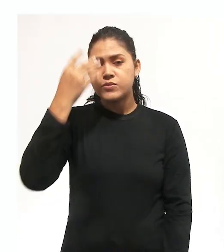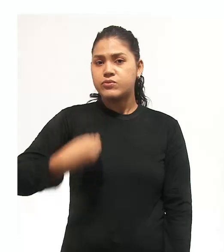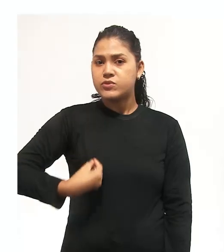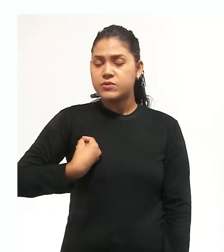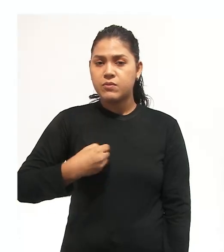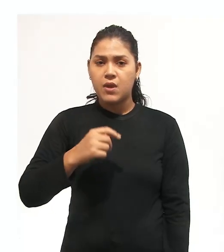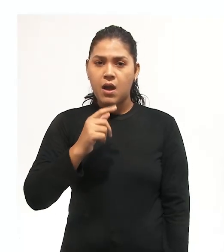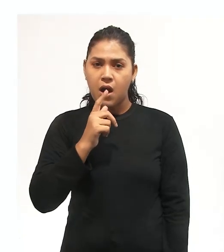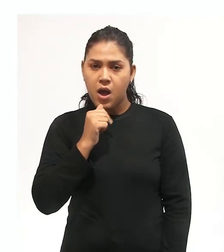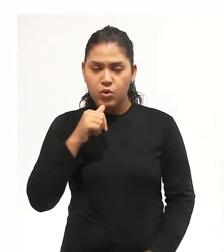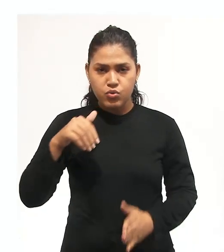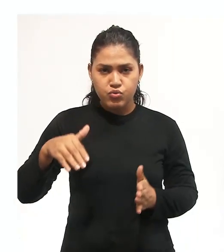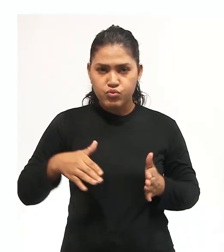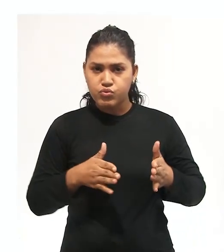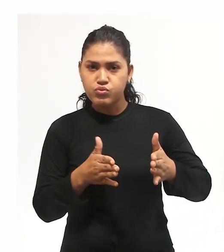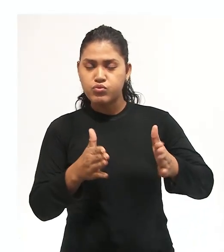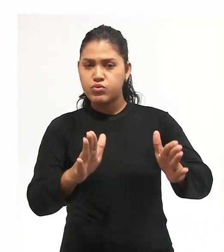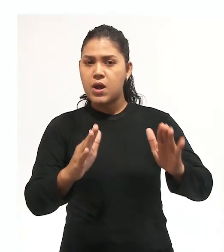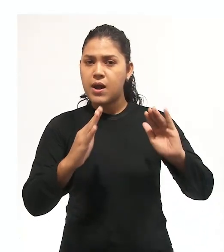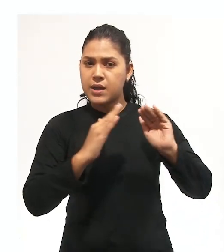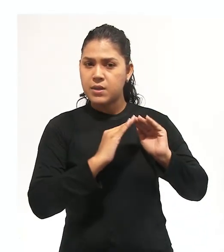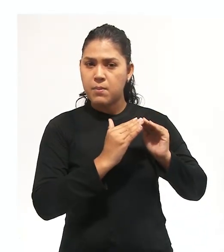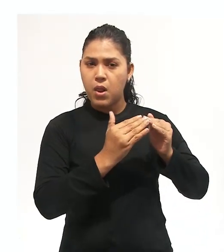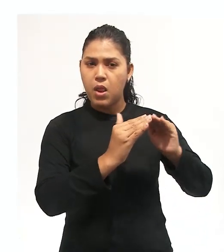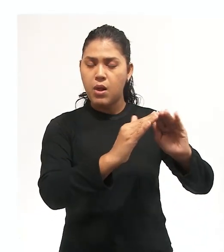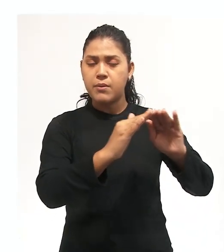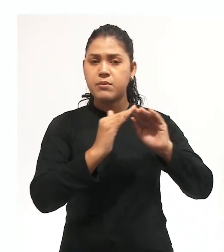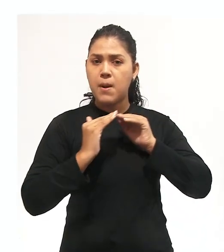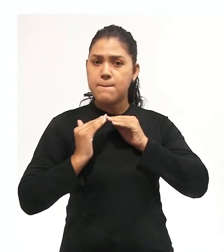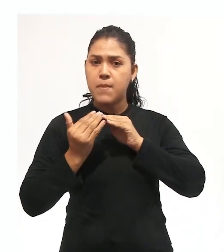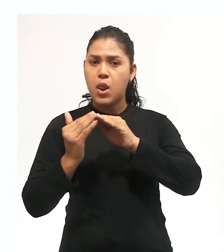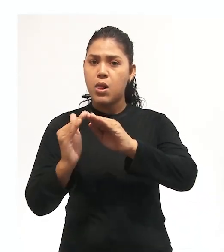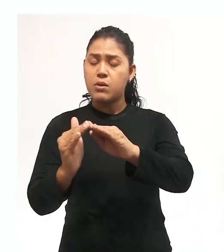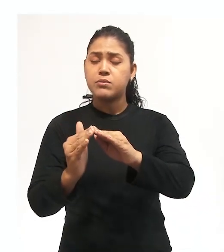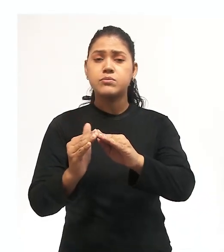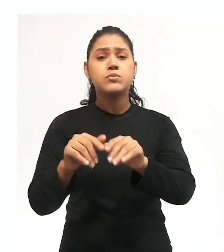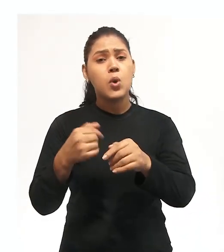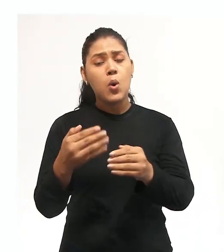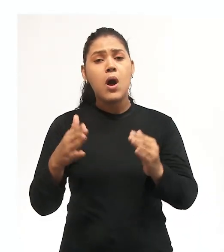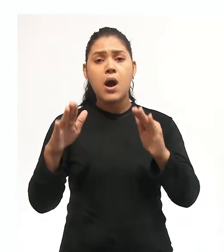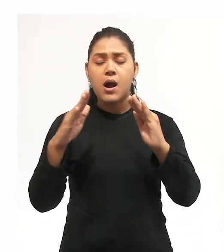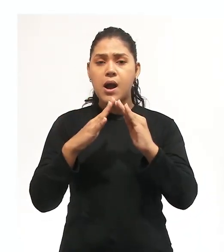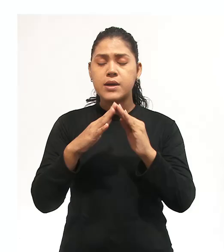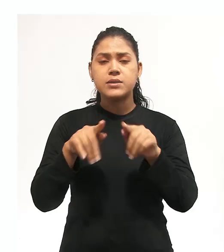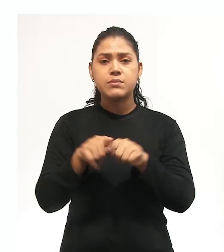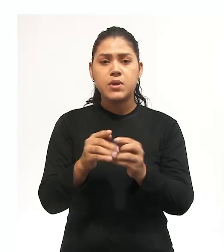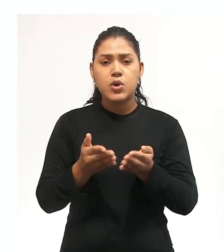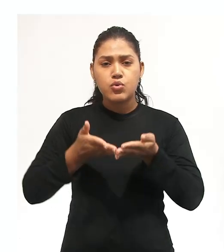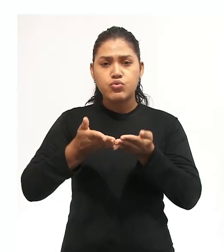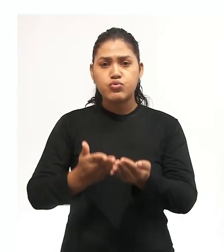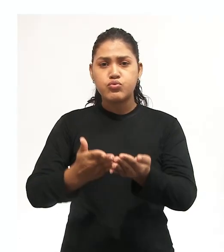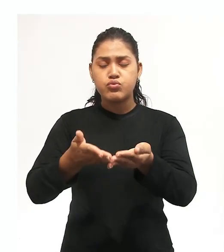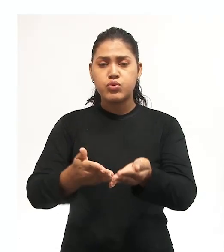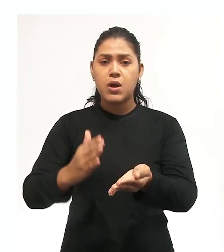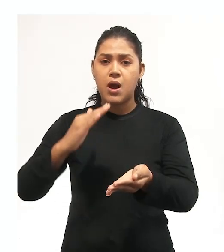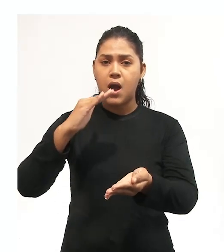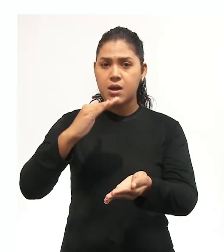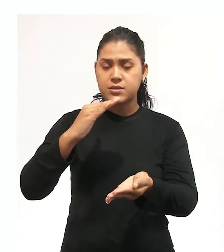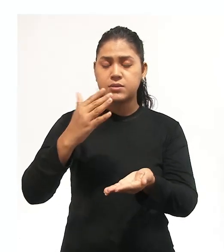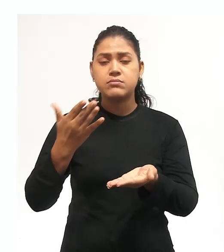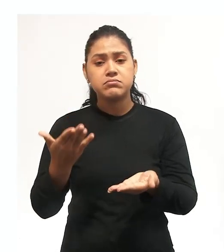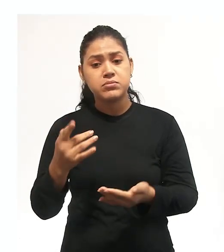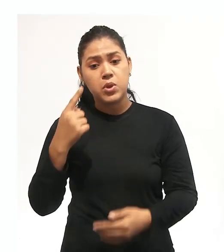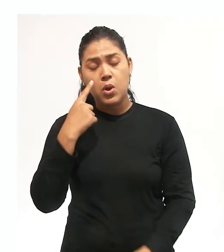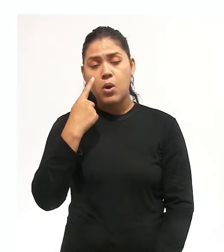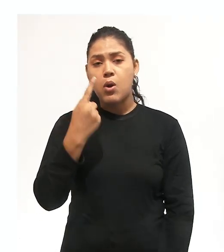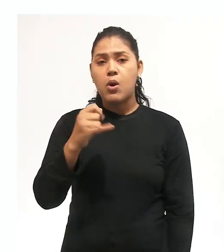rio, né, que tem um contato muito grande aí com a natureza, vamos dizer dessa forma. E aqui eu encontrei